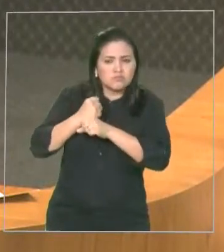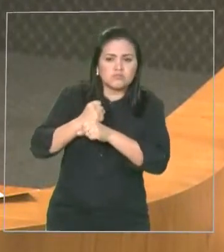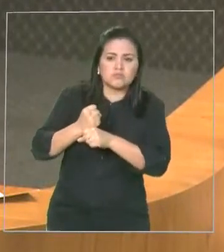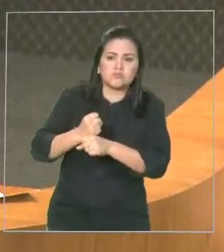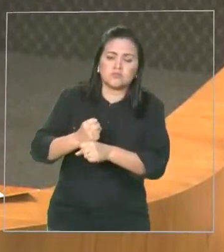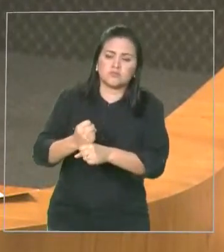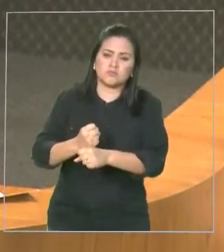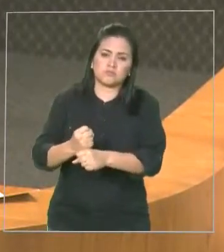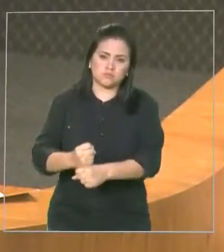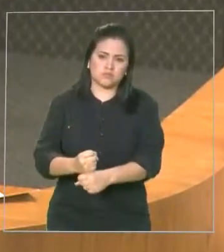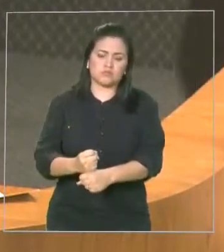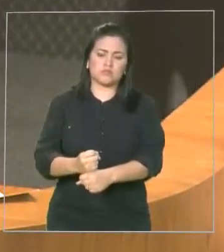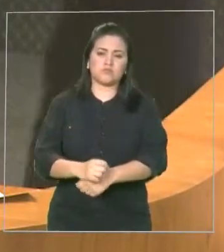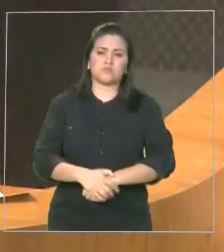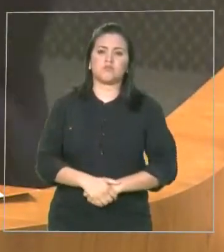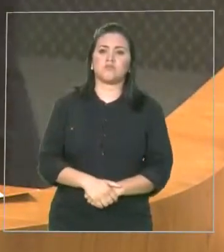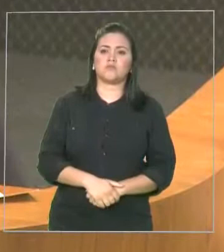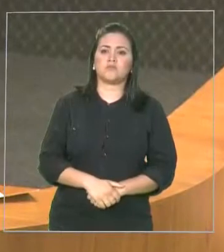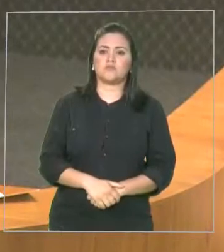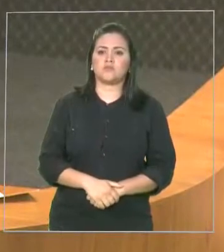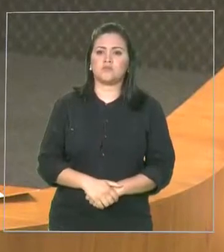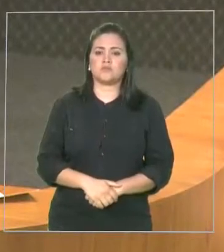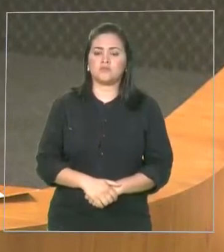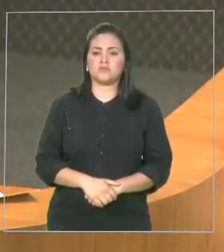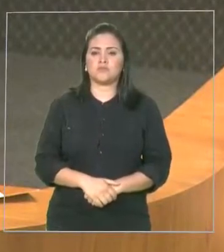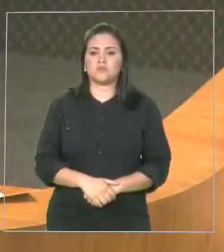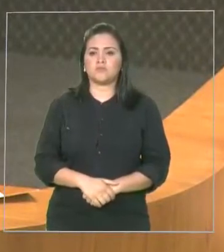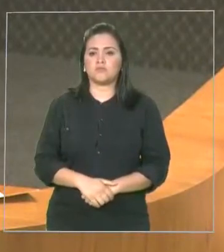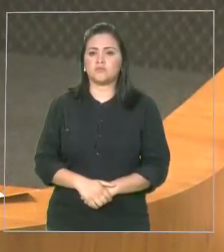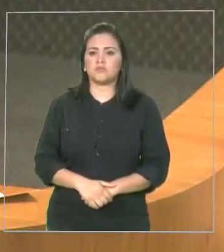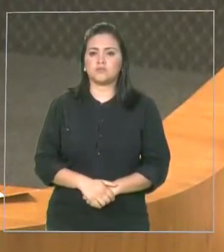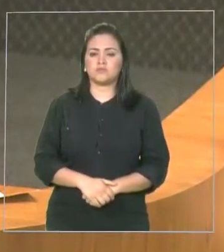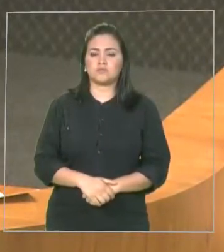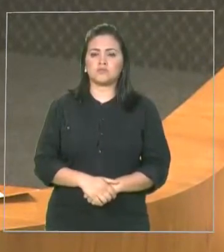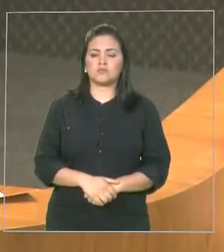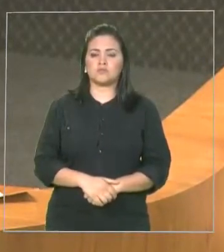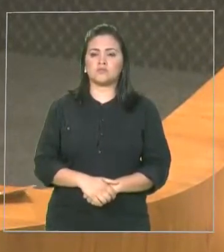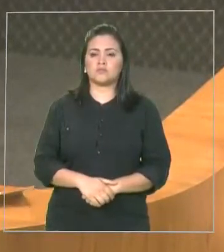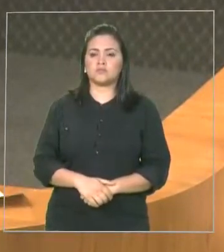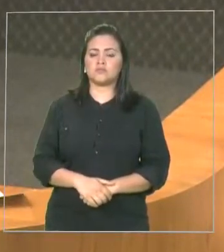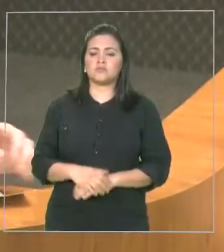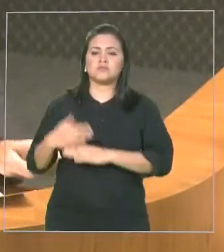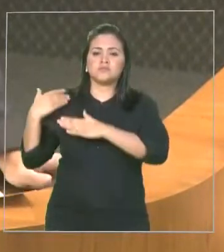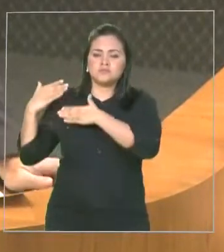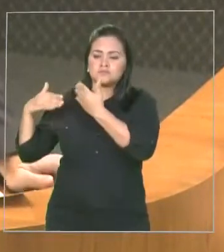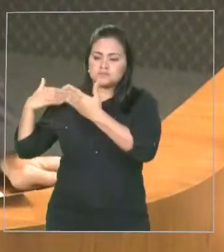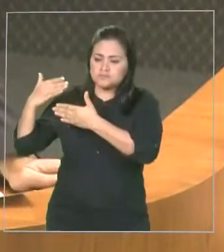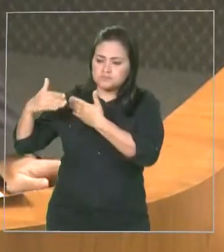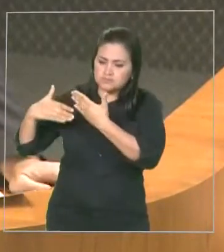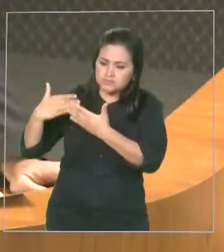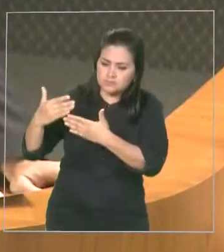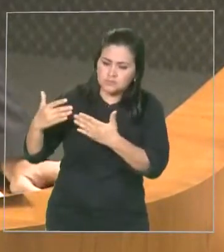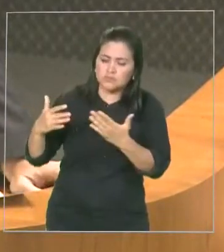investigação, inclusive, alguns tentam escamotear, mas ela é um desdobramento da Sermão dos